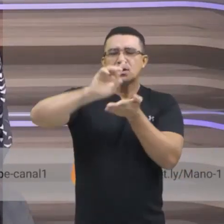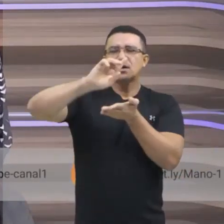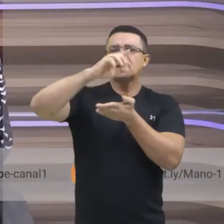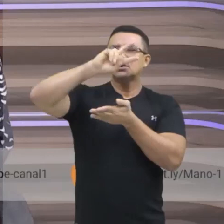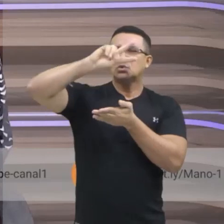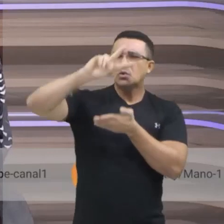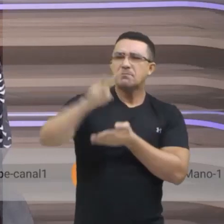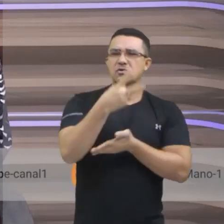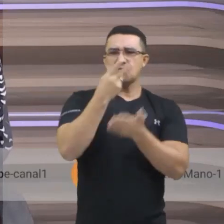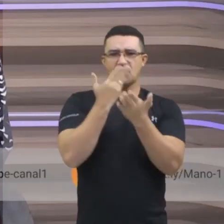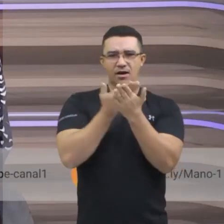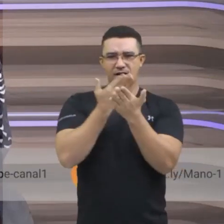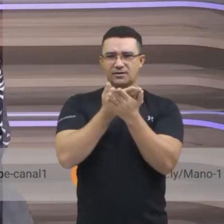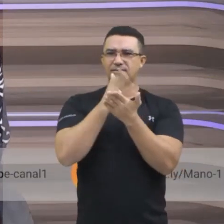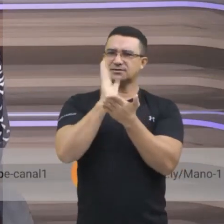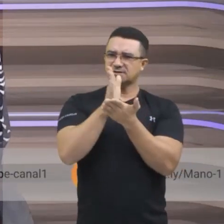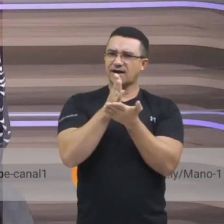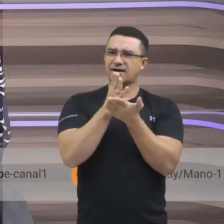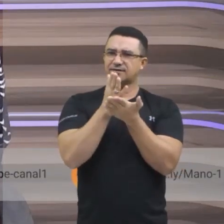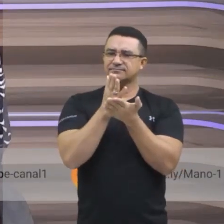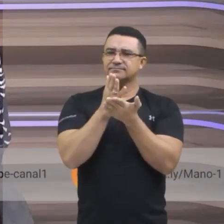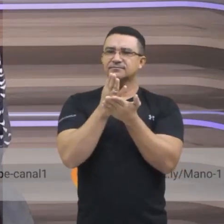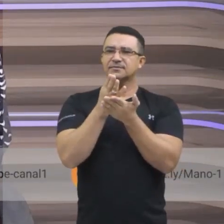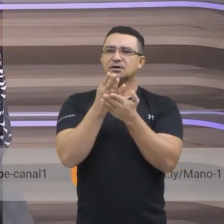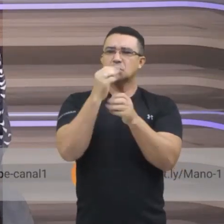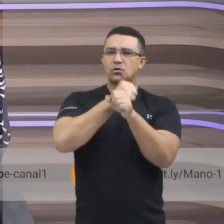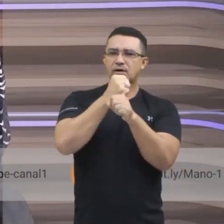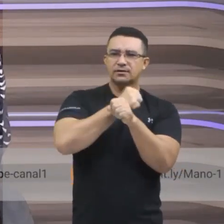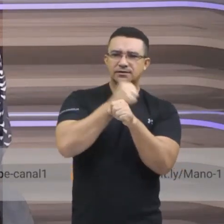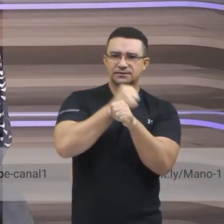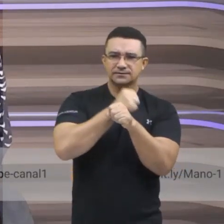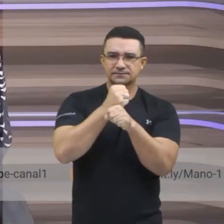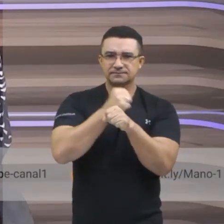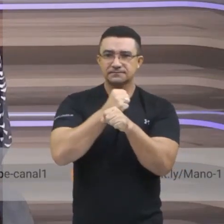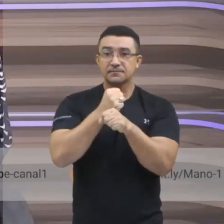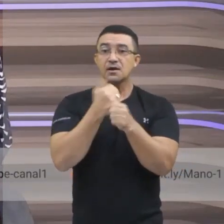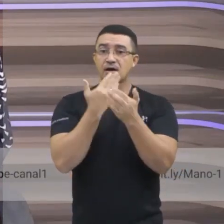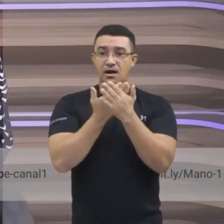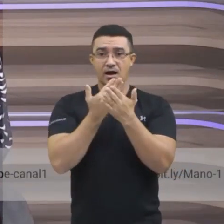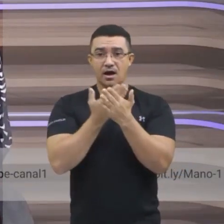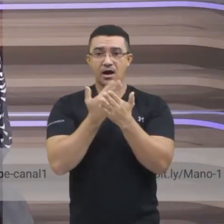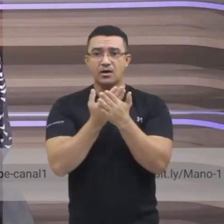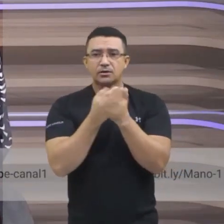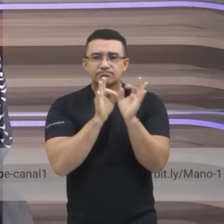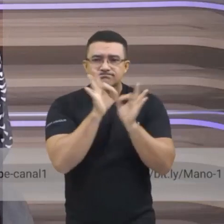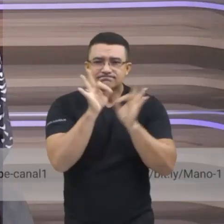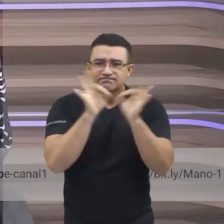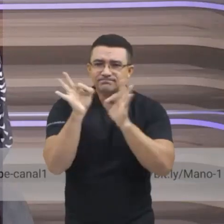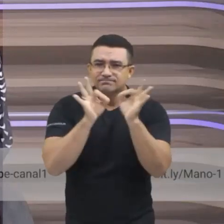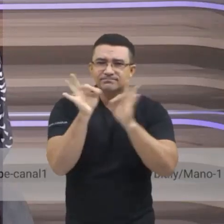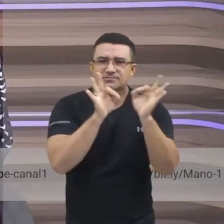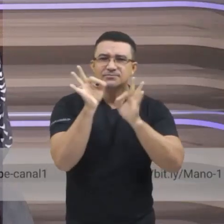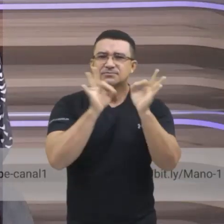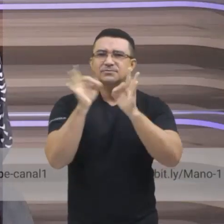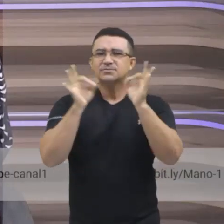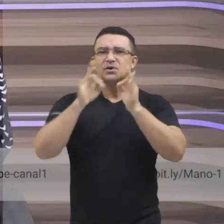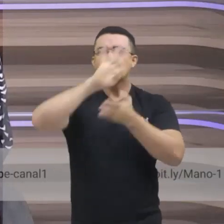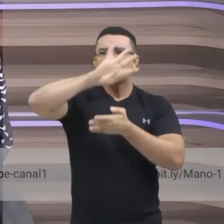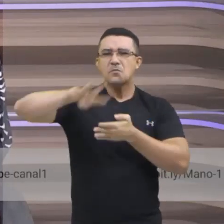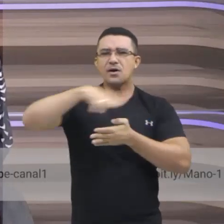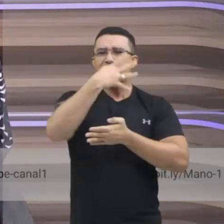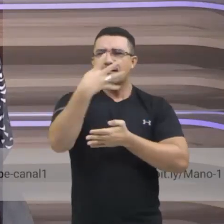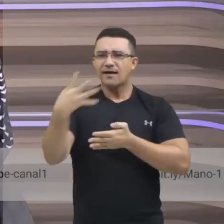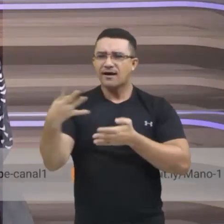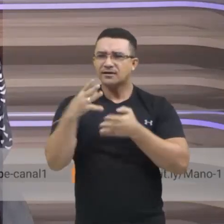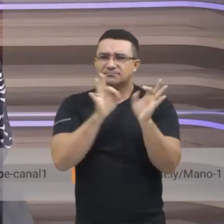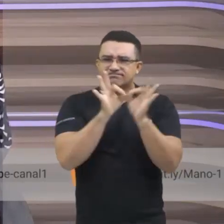nós acumulamos num ano. E essas aulas, elas estão sendo organizadas numa grade de programação para que a